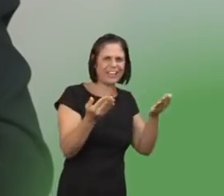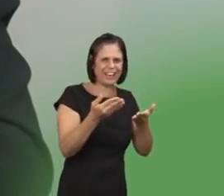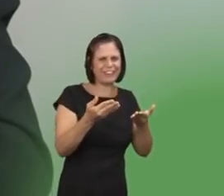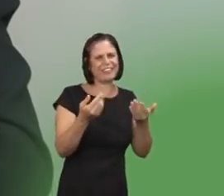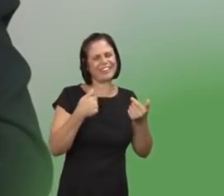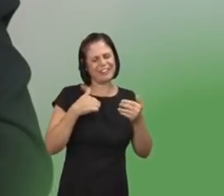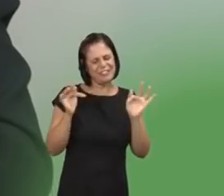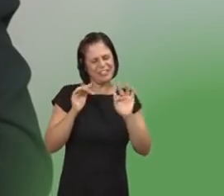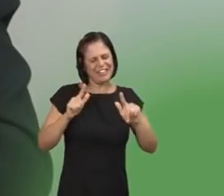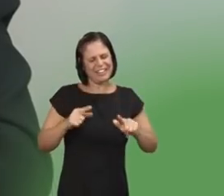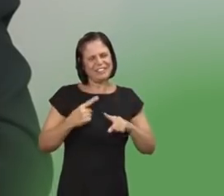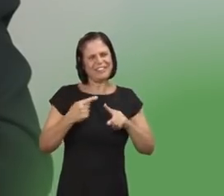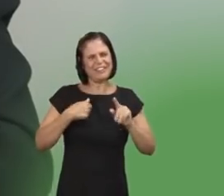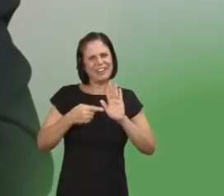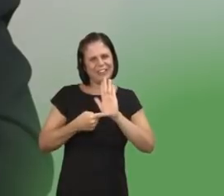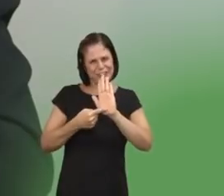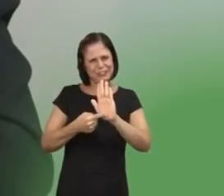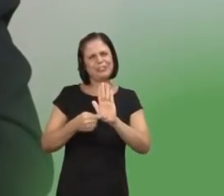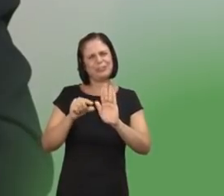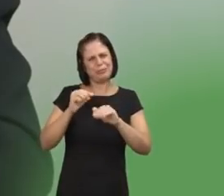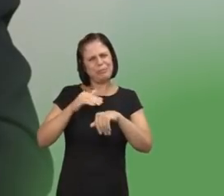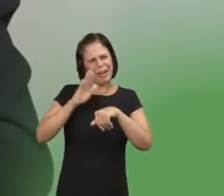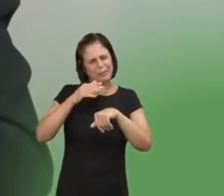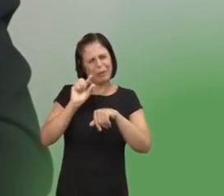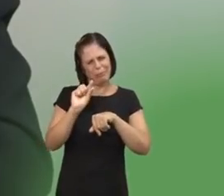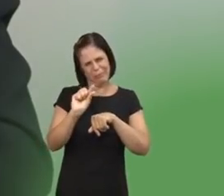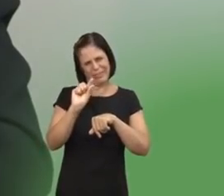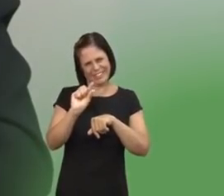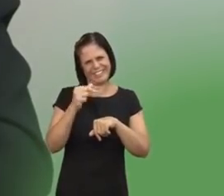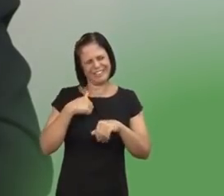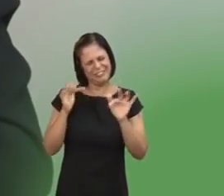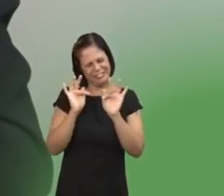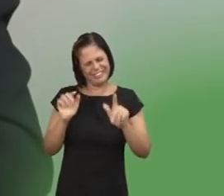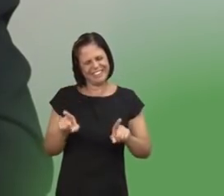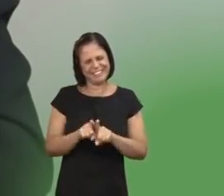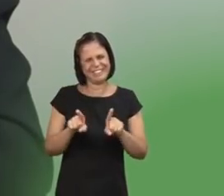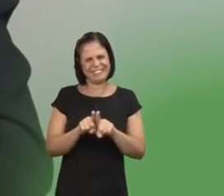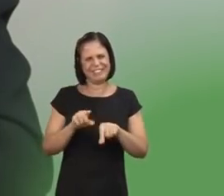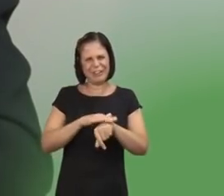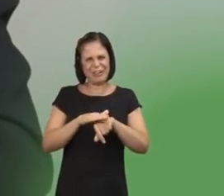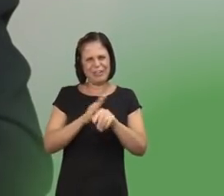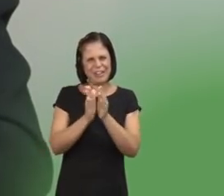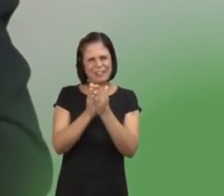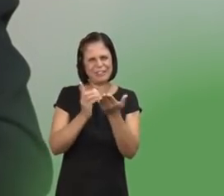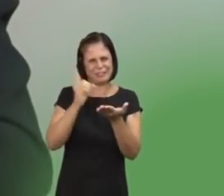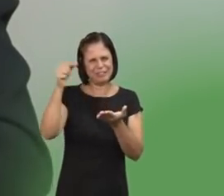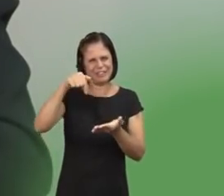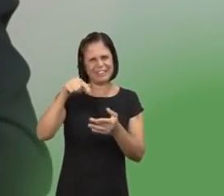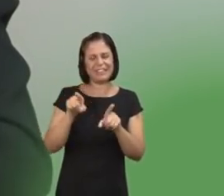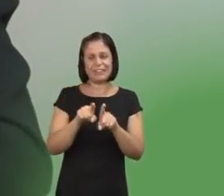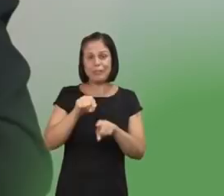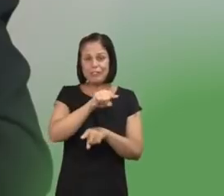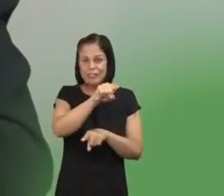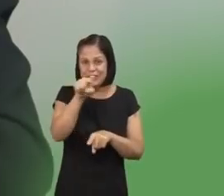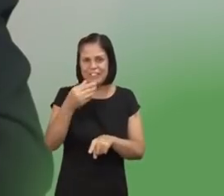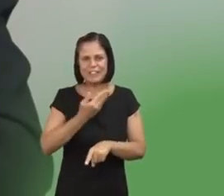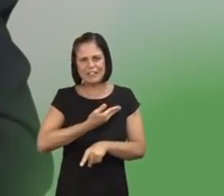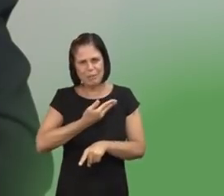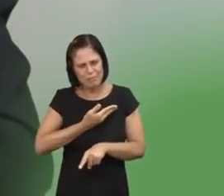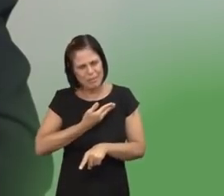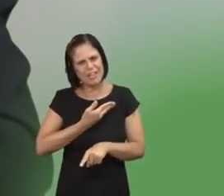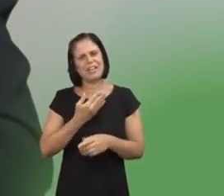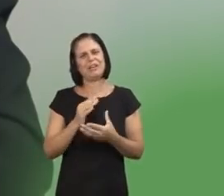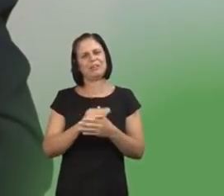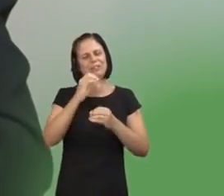fico muito feliz em estar aqui, poder transmitir isso, né, aqui nesse programa, no Conversas Bíblicas, e também para os nossos irmãos,